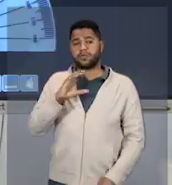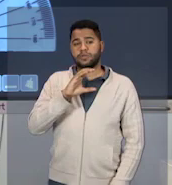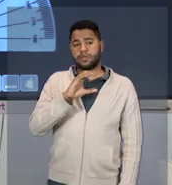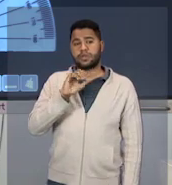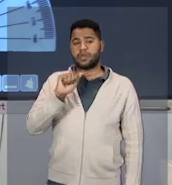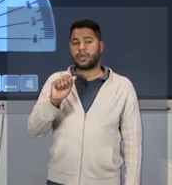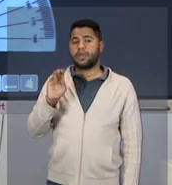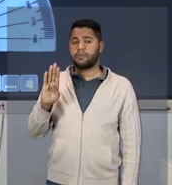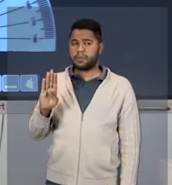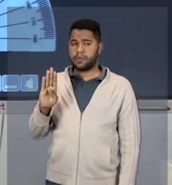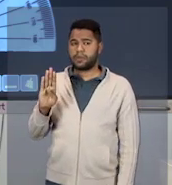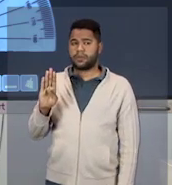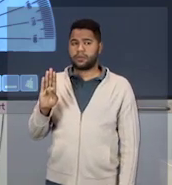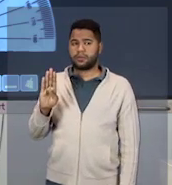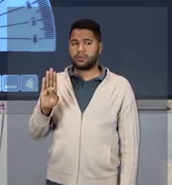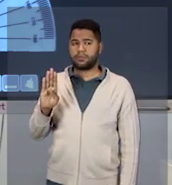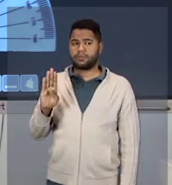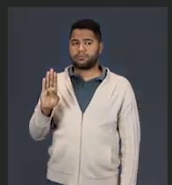CAB